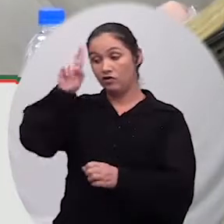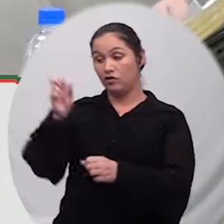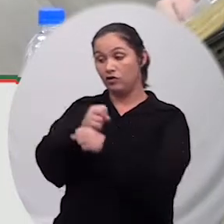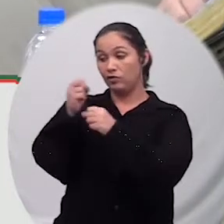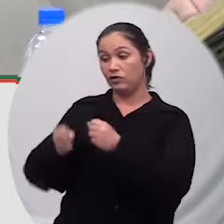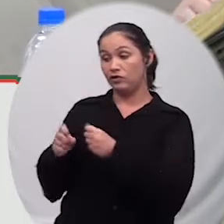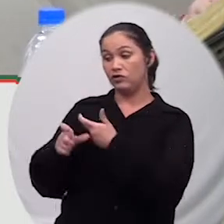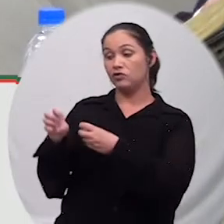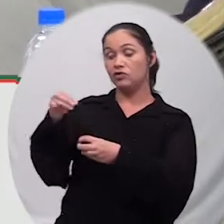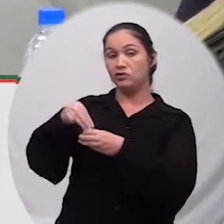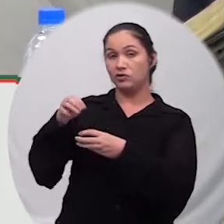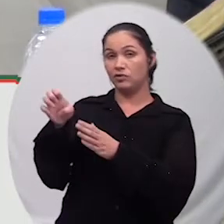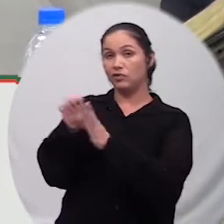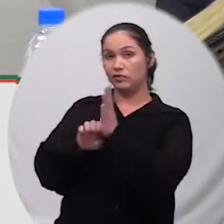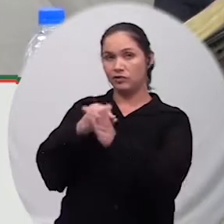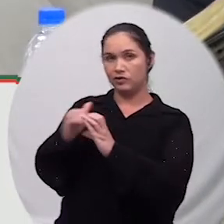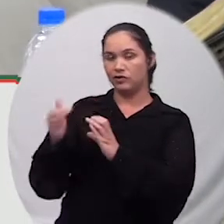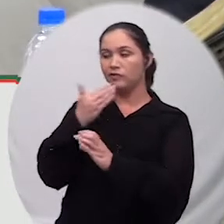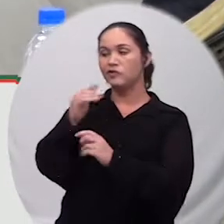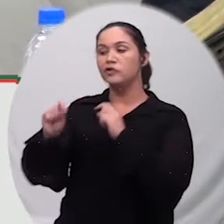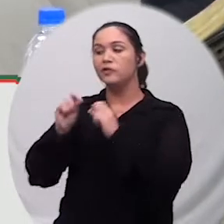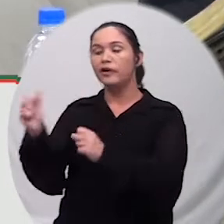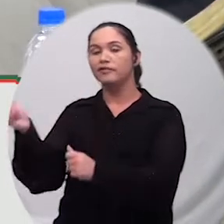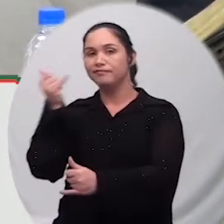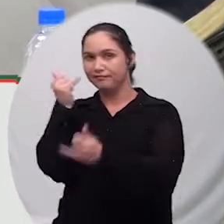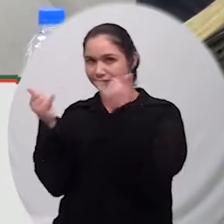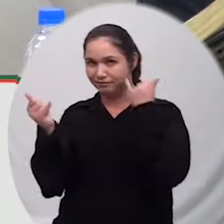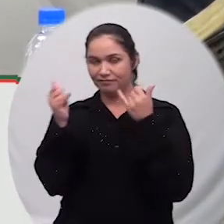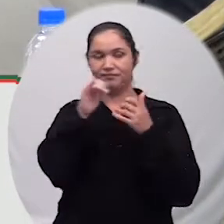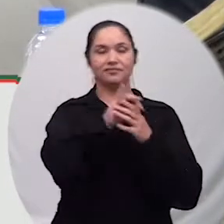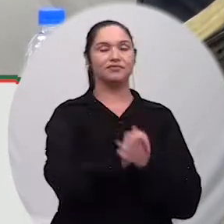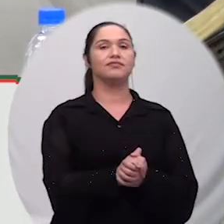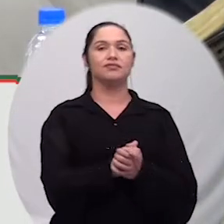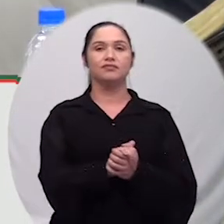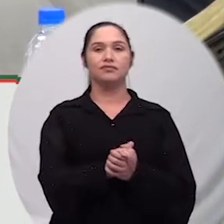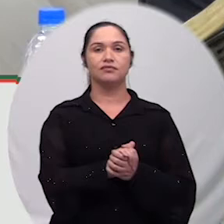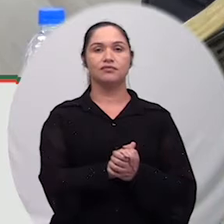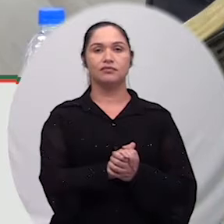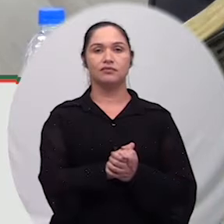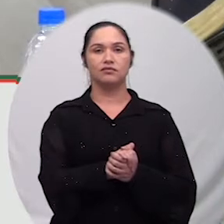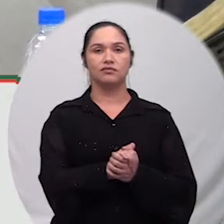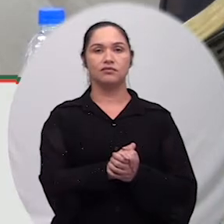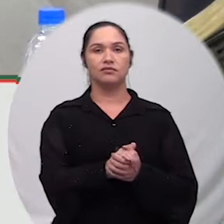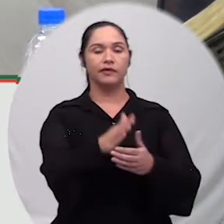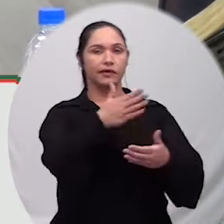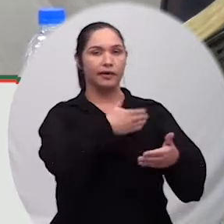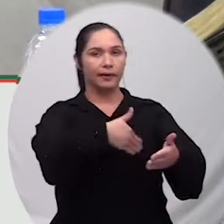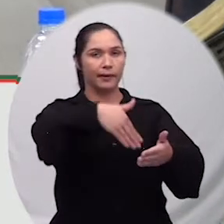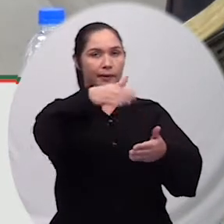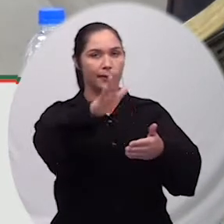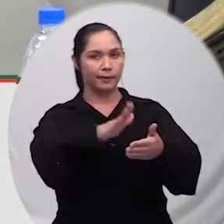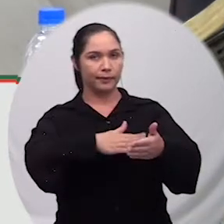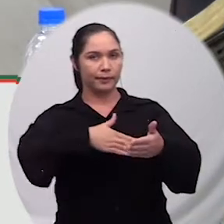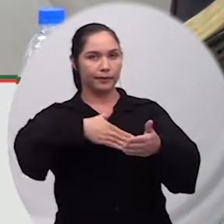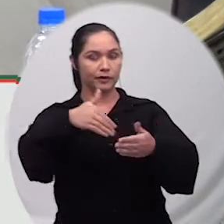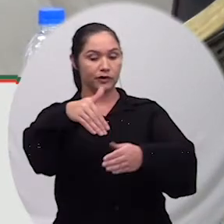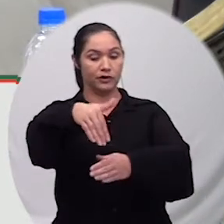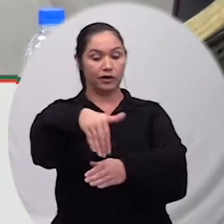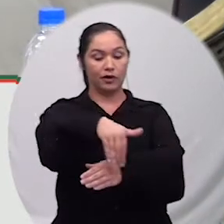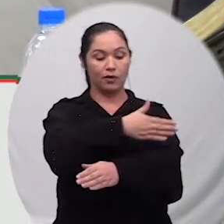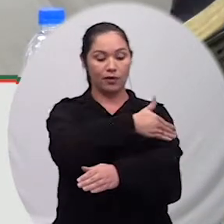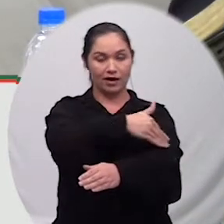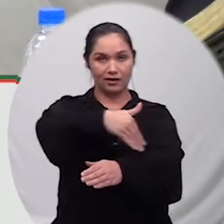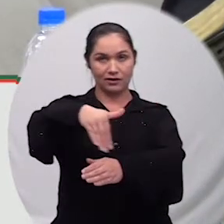do Poder Executivo Municipal, solicitando as seguintes informações. O serviço de pintura das marcas viárias em